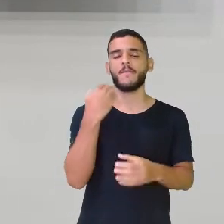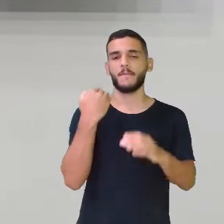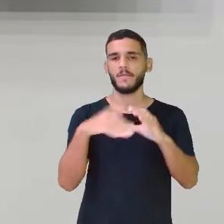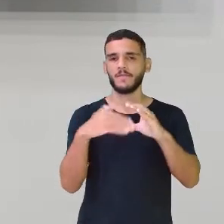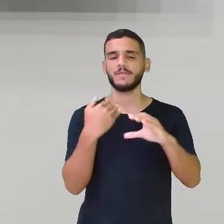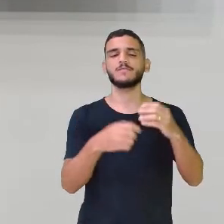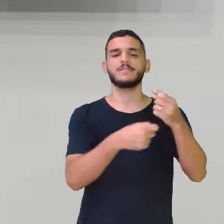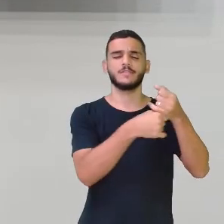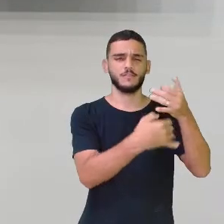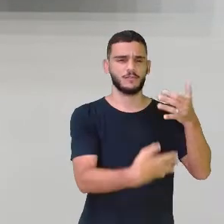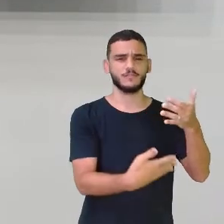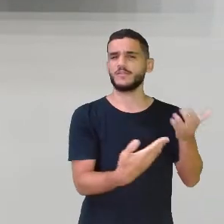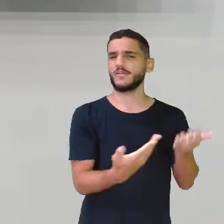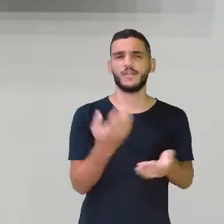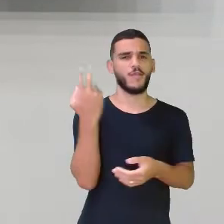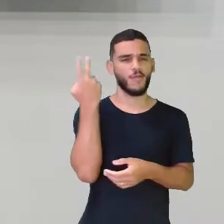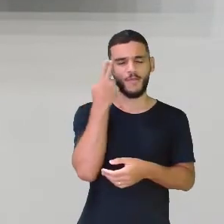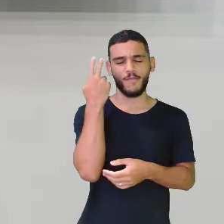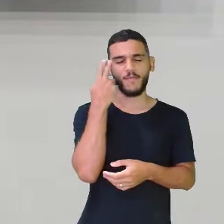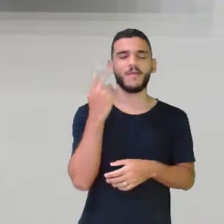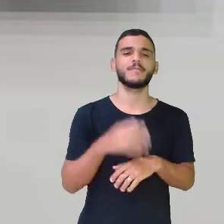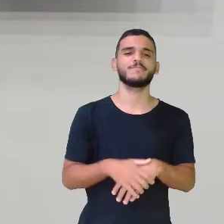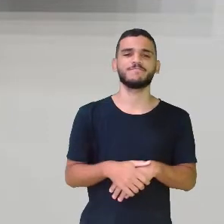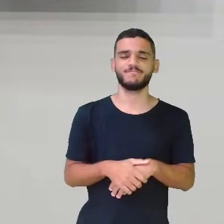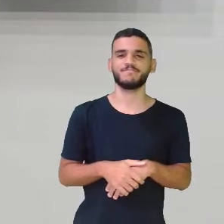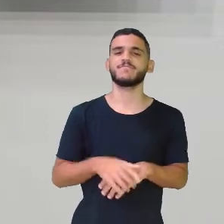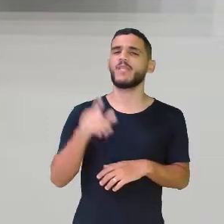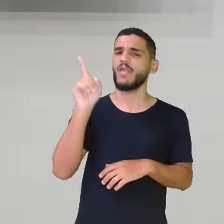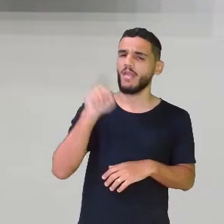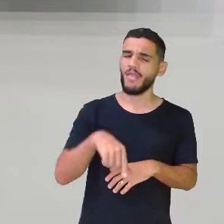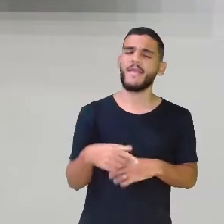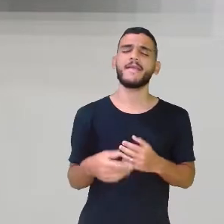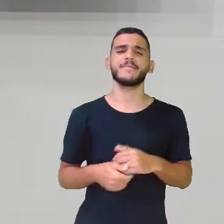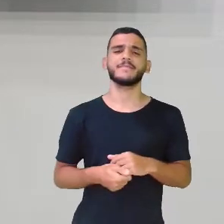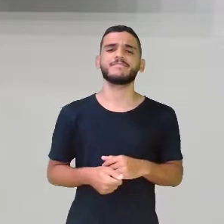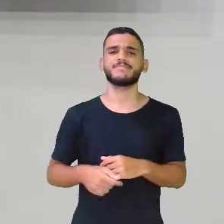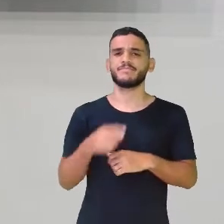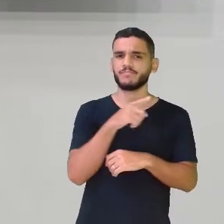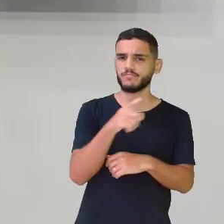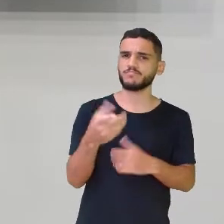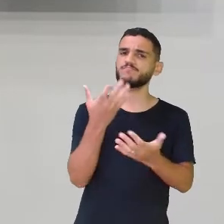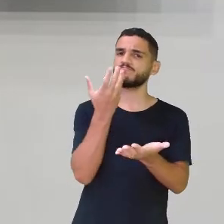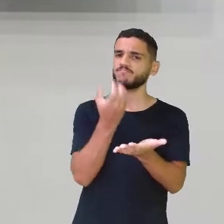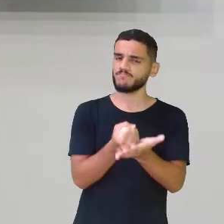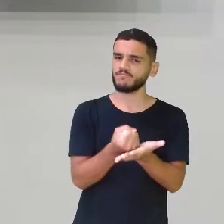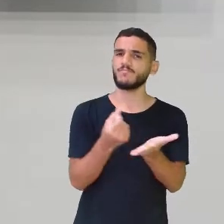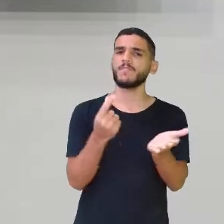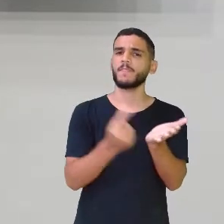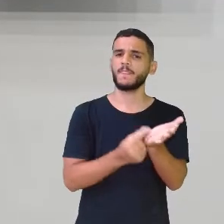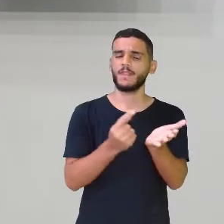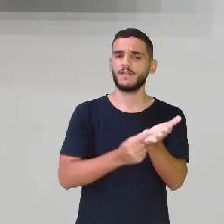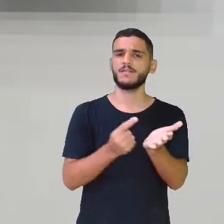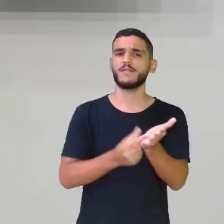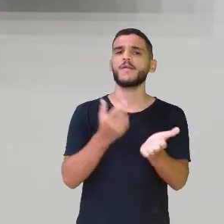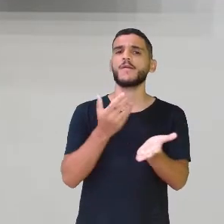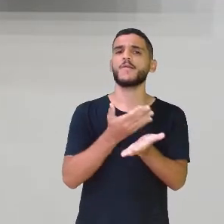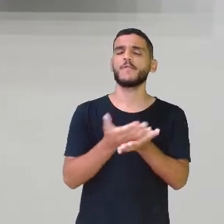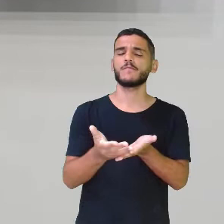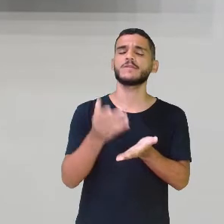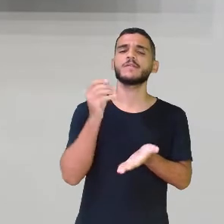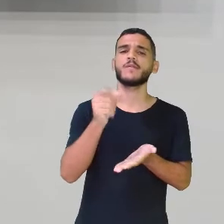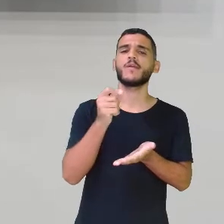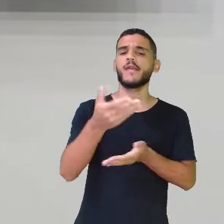ao vivo aqui. Professora? Você vai baixar o aplicativo e começar